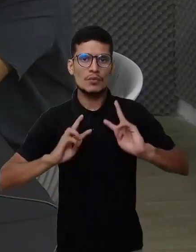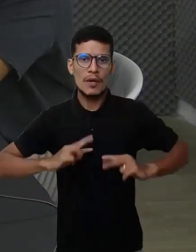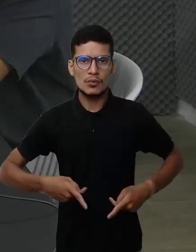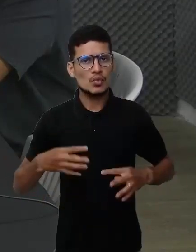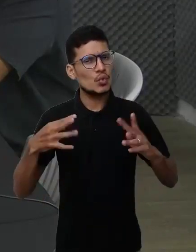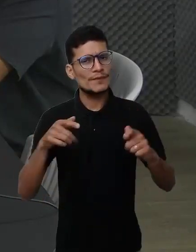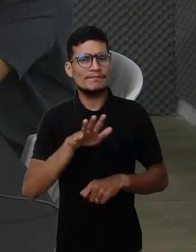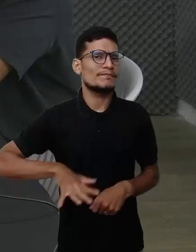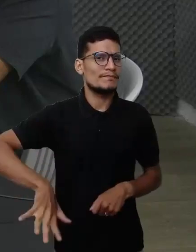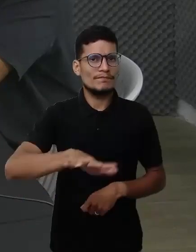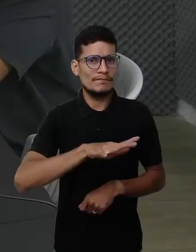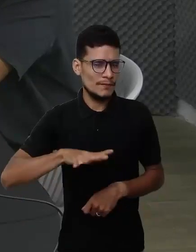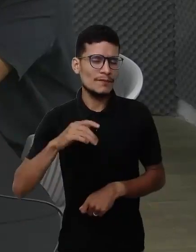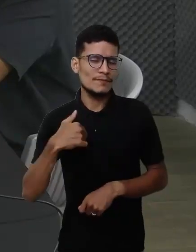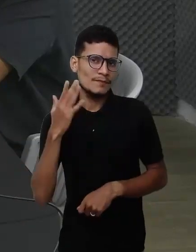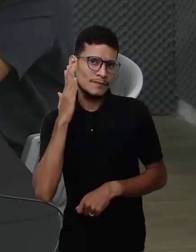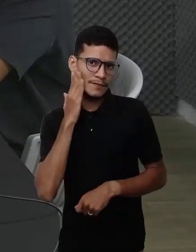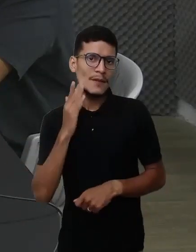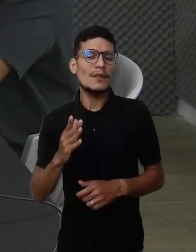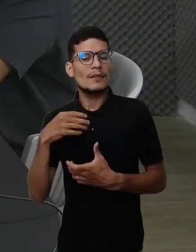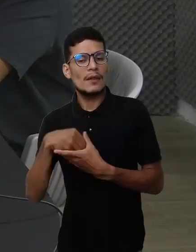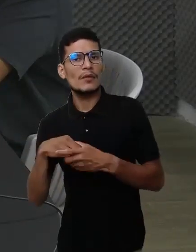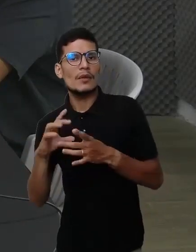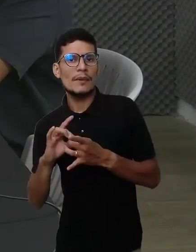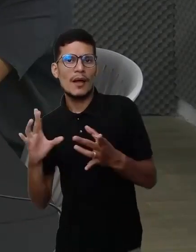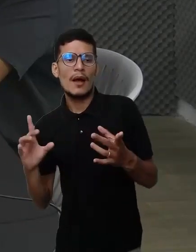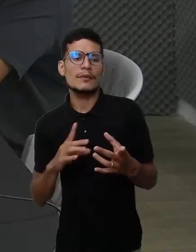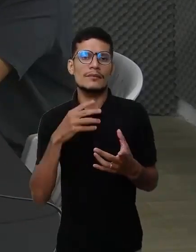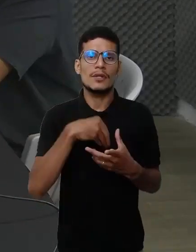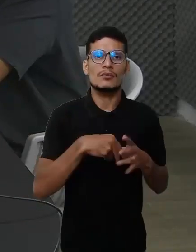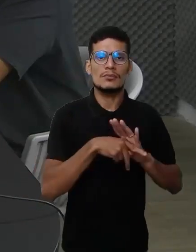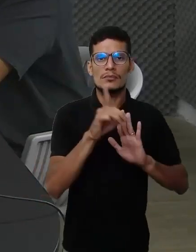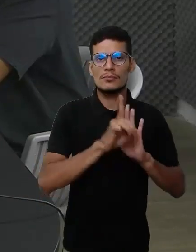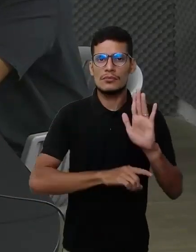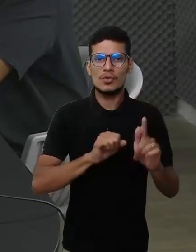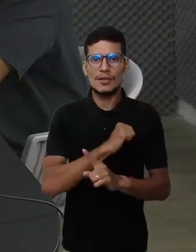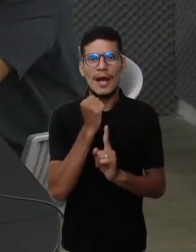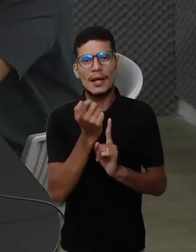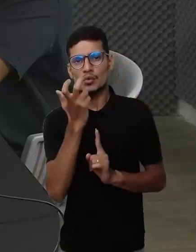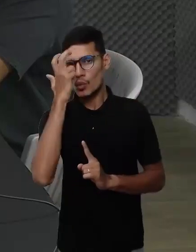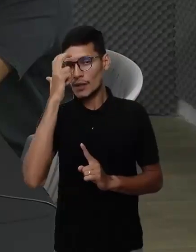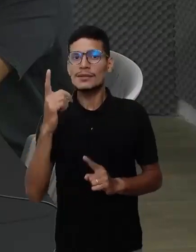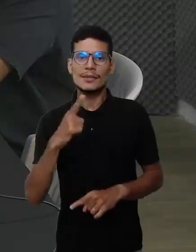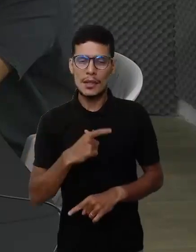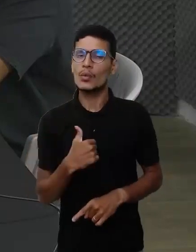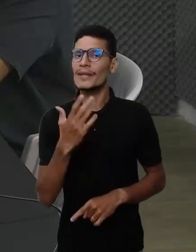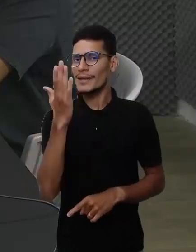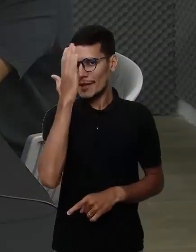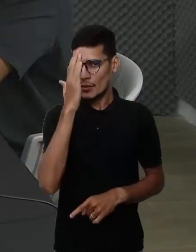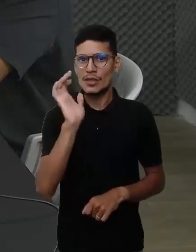compreendo os direitos humanos tanto nas liberdades quanto nos direitos sociais, econômicos e culturais. Então eu compreendo o